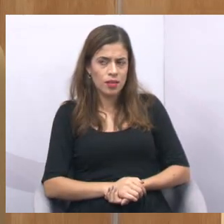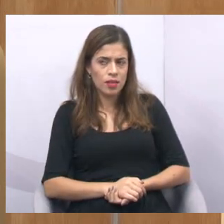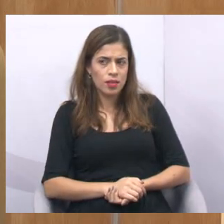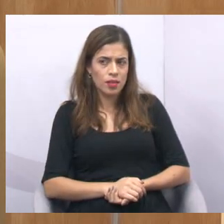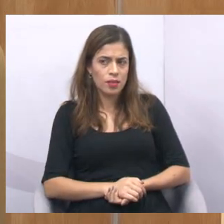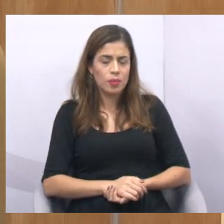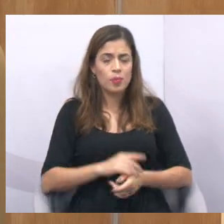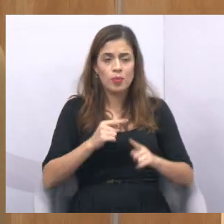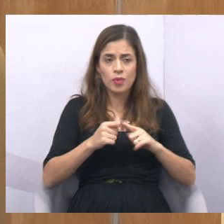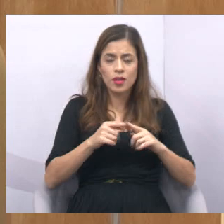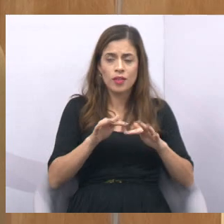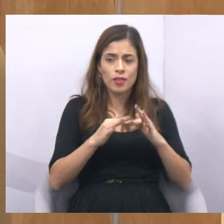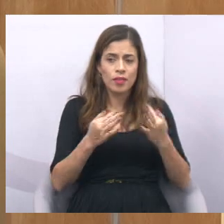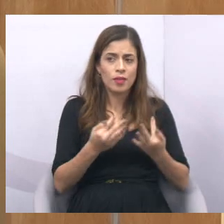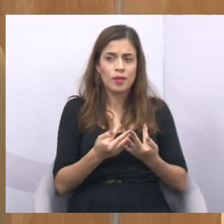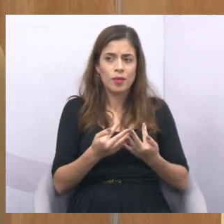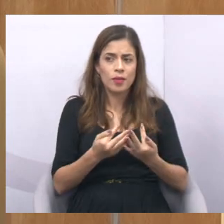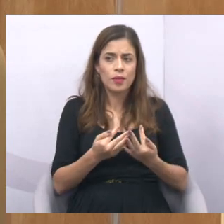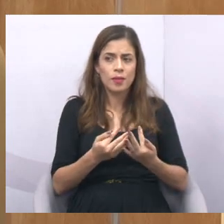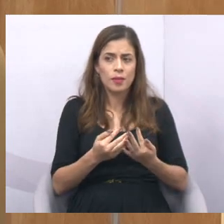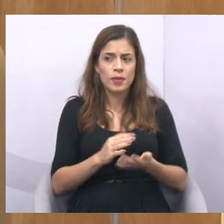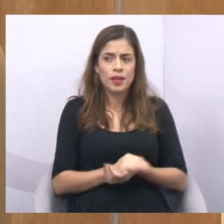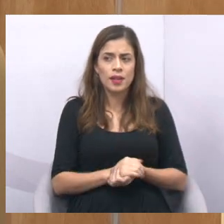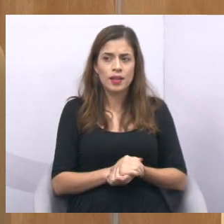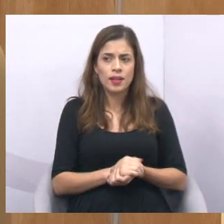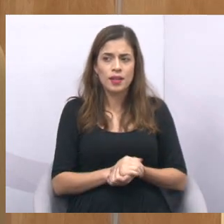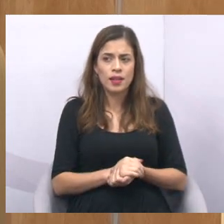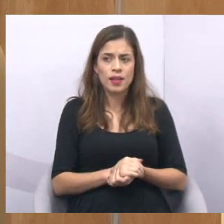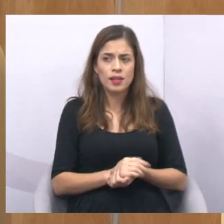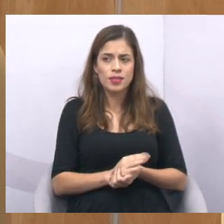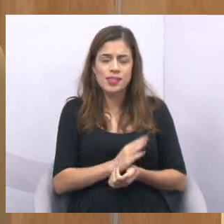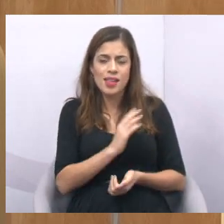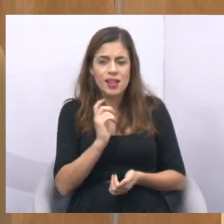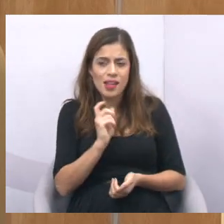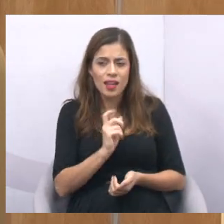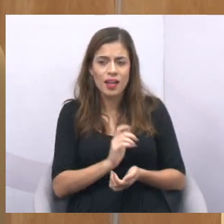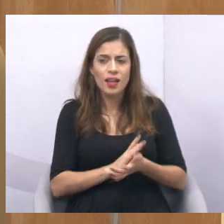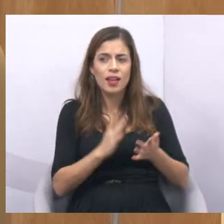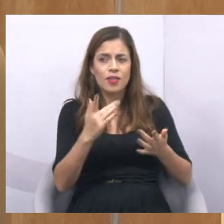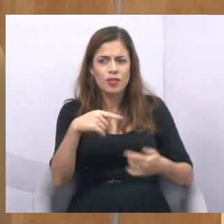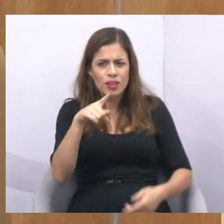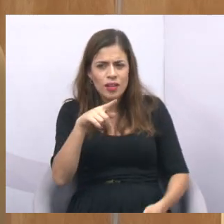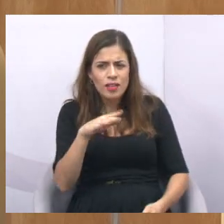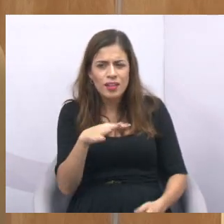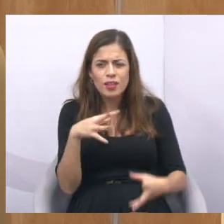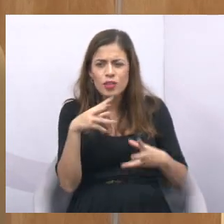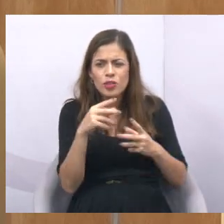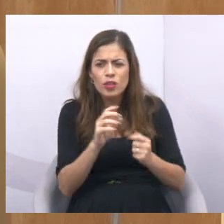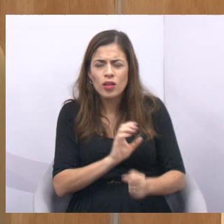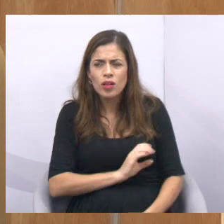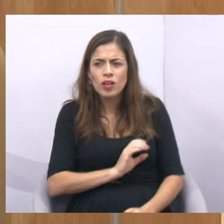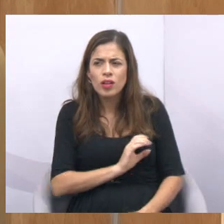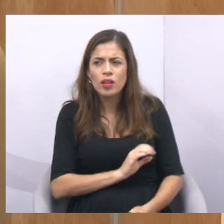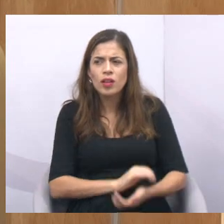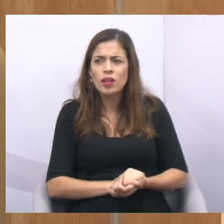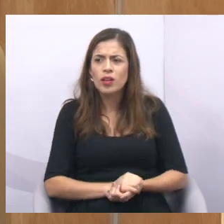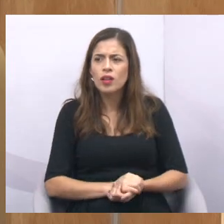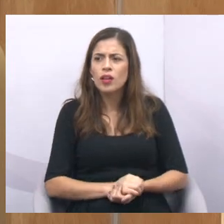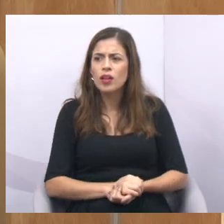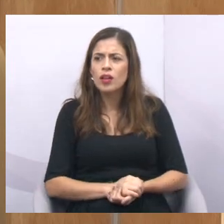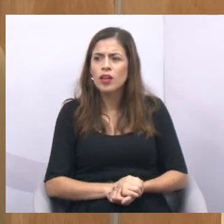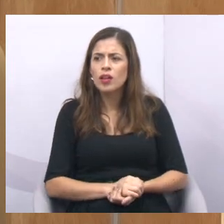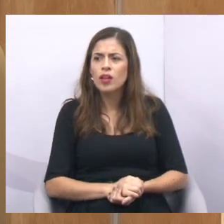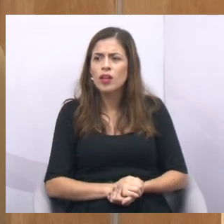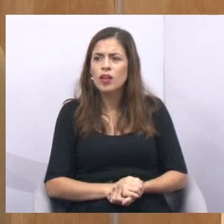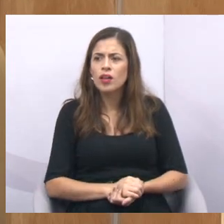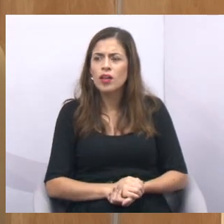espanhola, que é corintiana, é de menor força, a mais forte foi a italiana. Ele falou, você tem tudo de corintiano. E eu acredito que